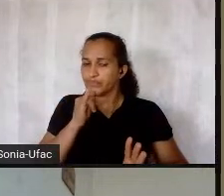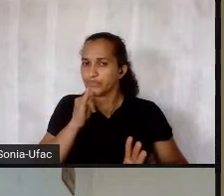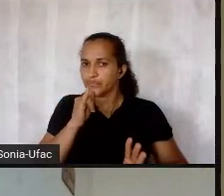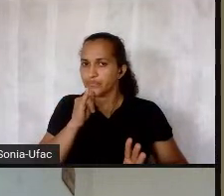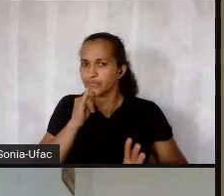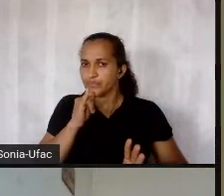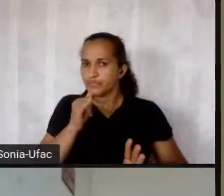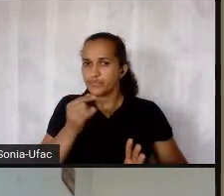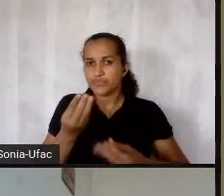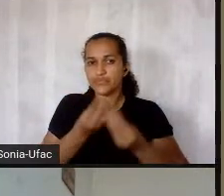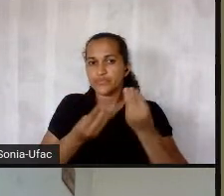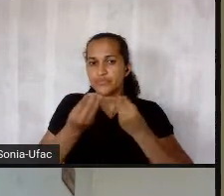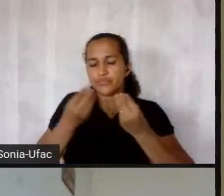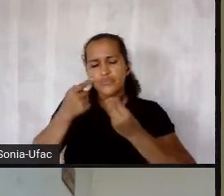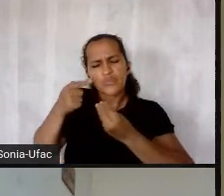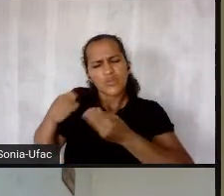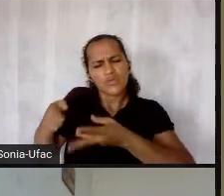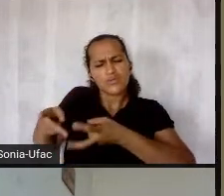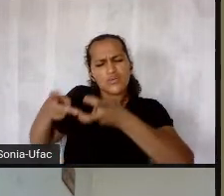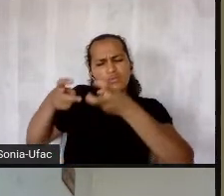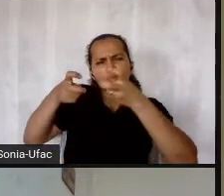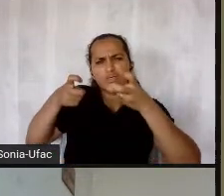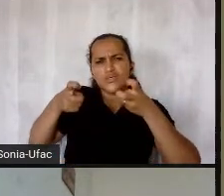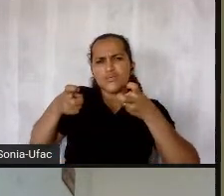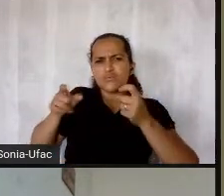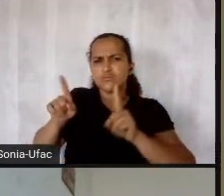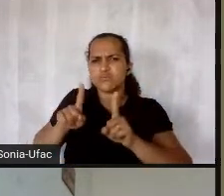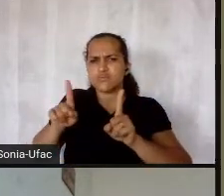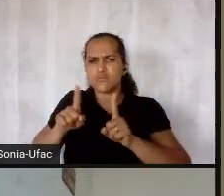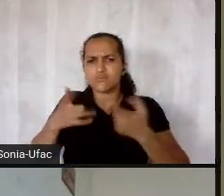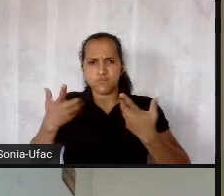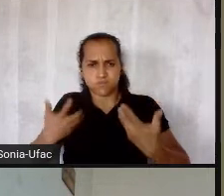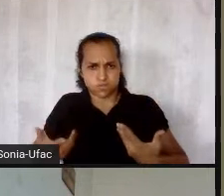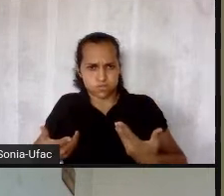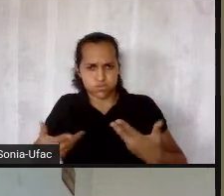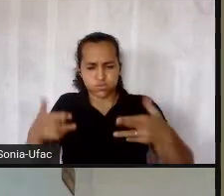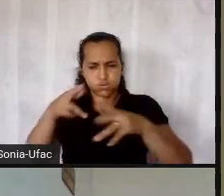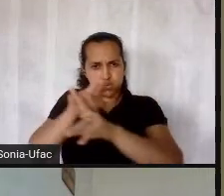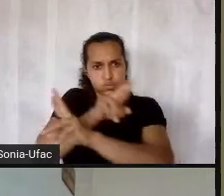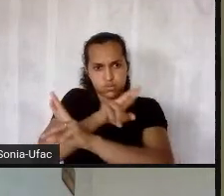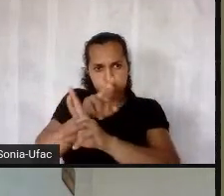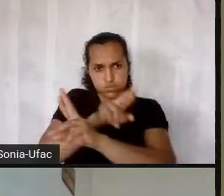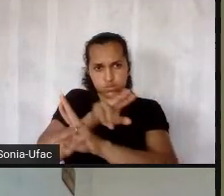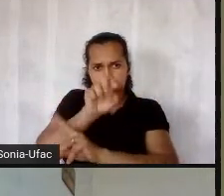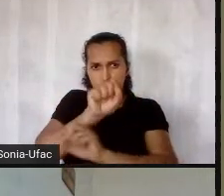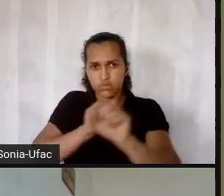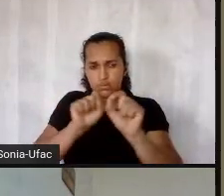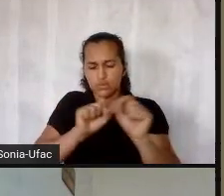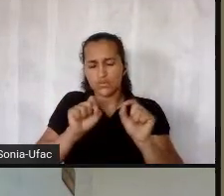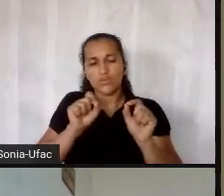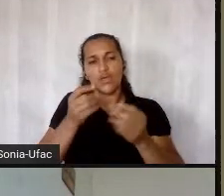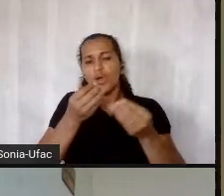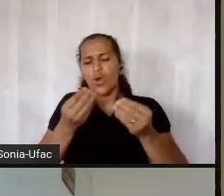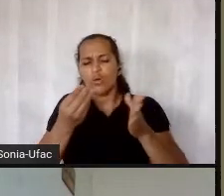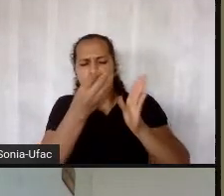a trama, ainda que não exaustiva, das relações intergenéricas na composição do texto e na história de